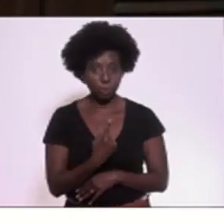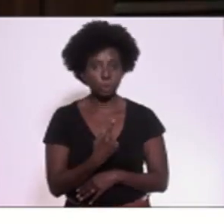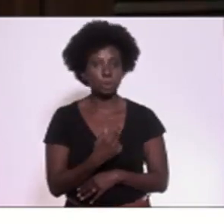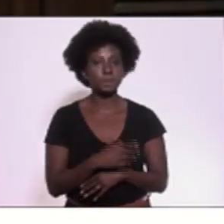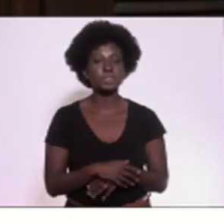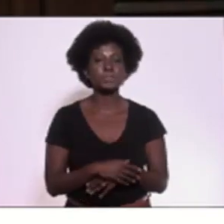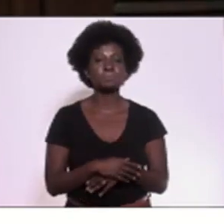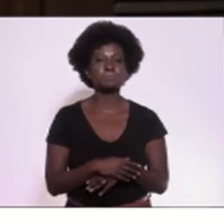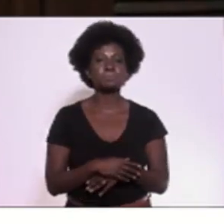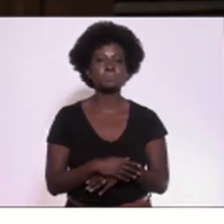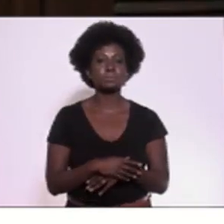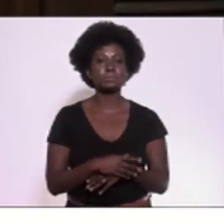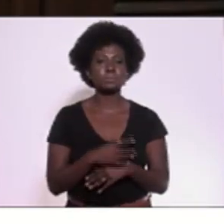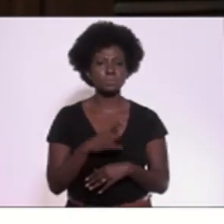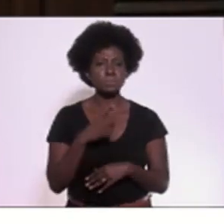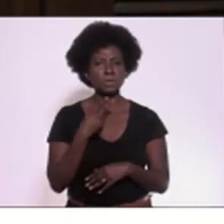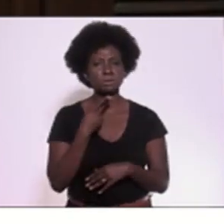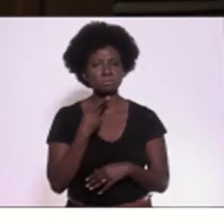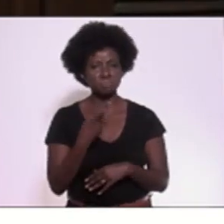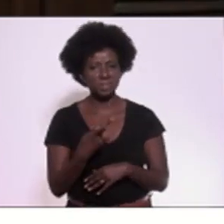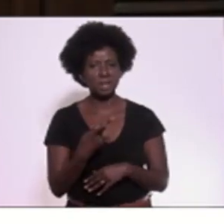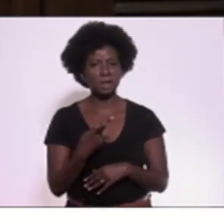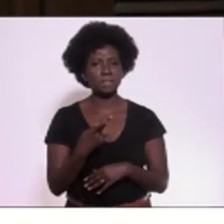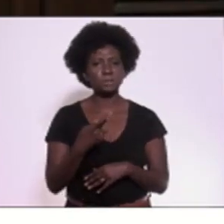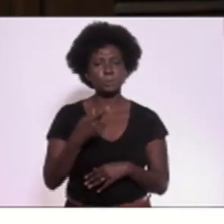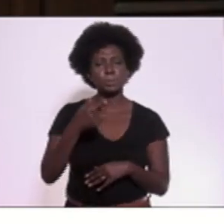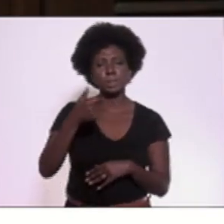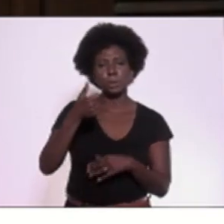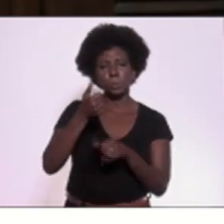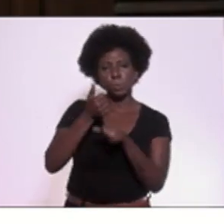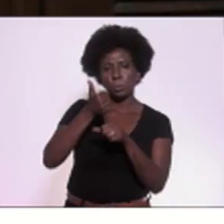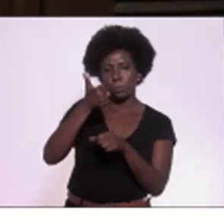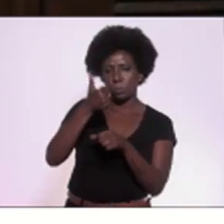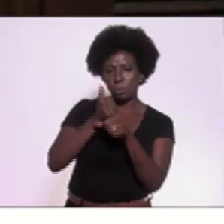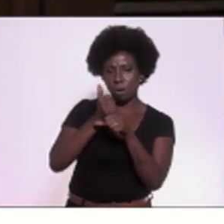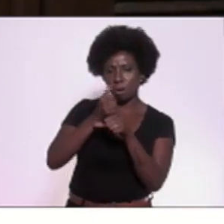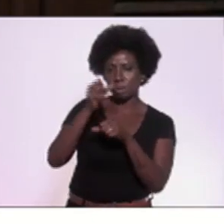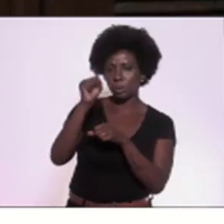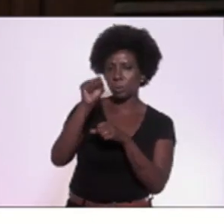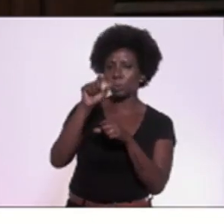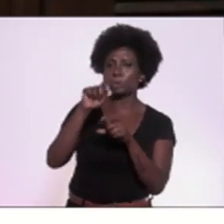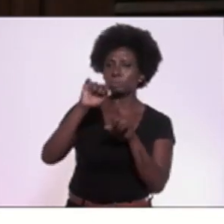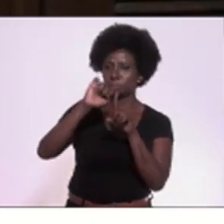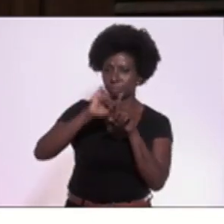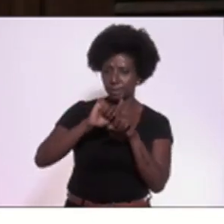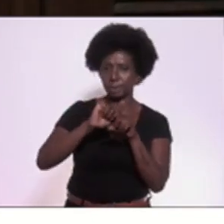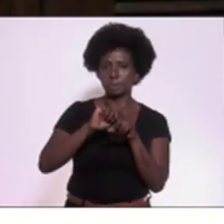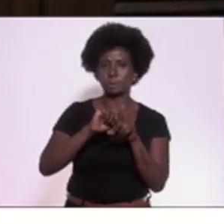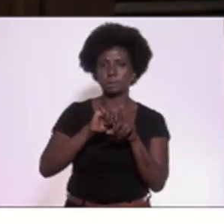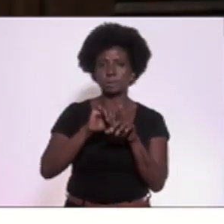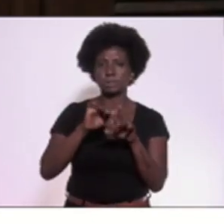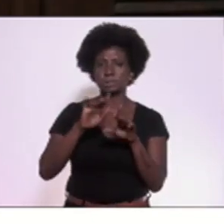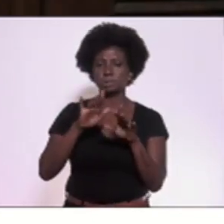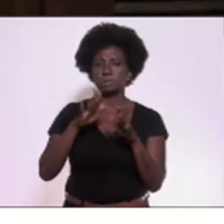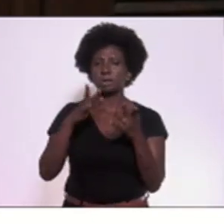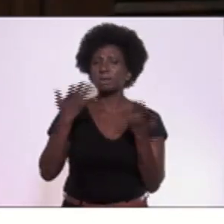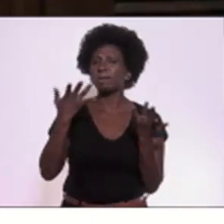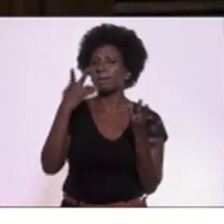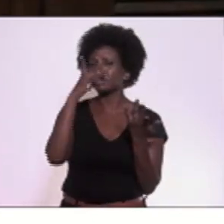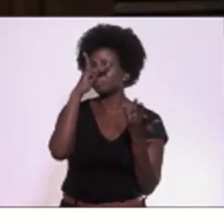desse 1 ano e 8 meses em que nós perguntamos quem foram os mentores intelectuais da